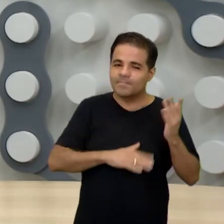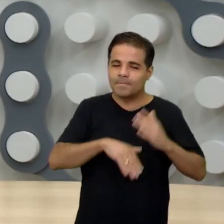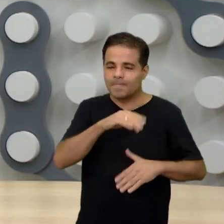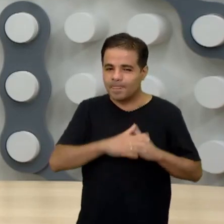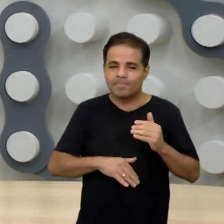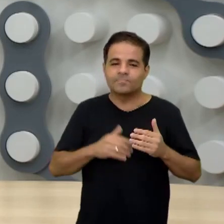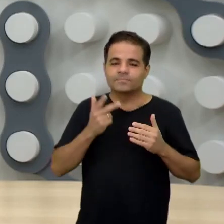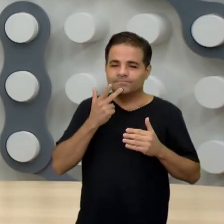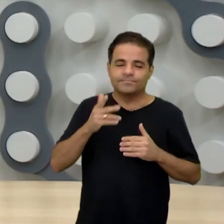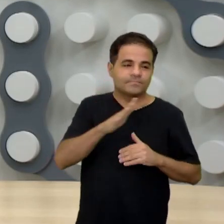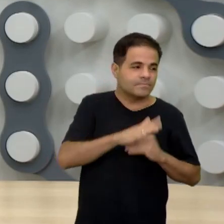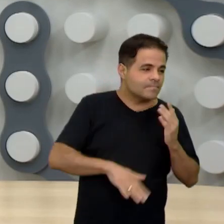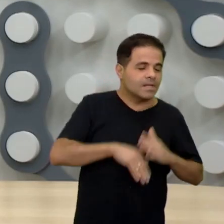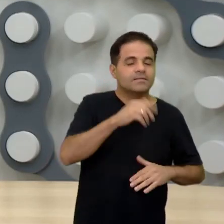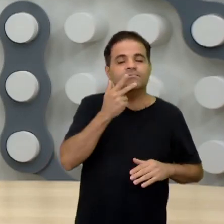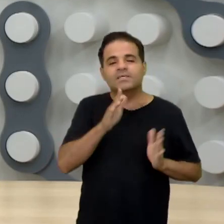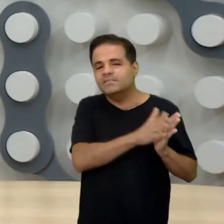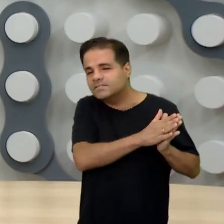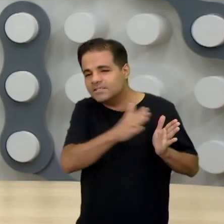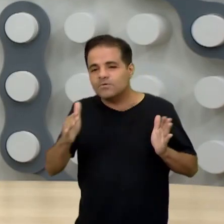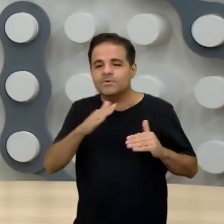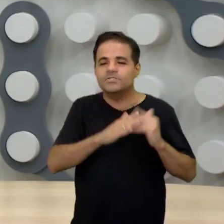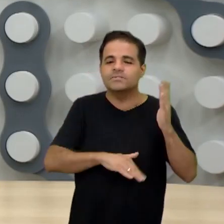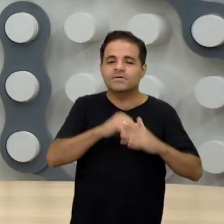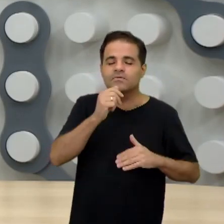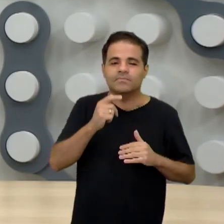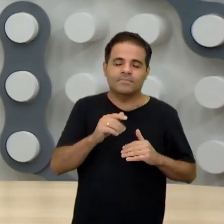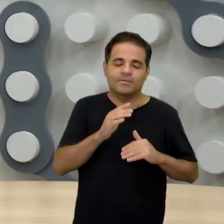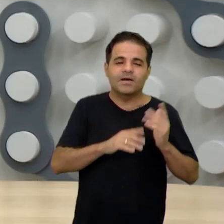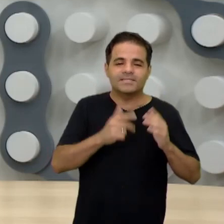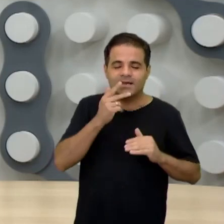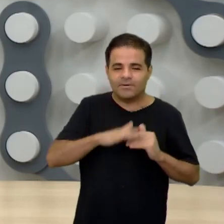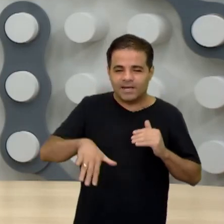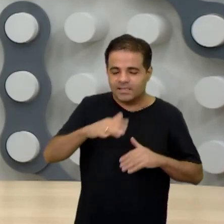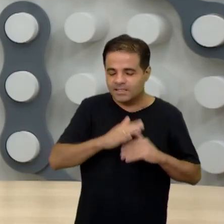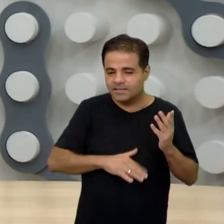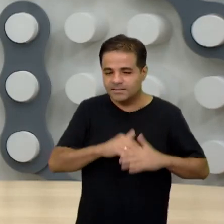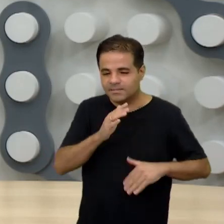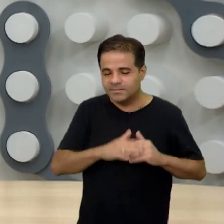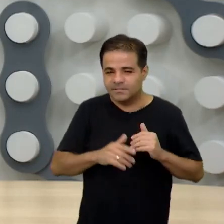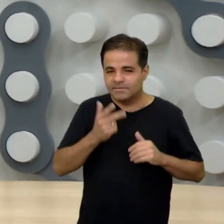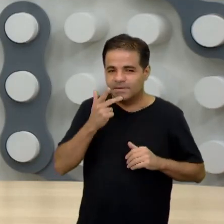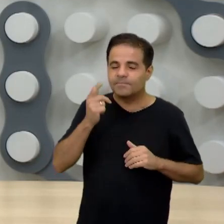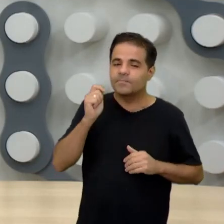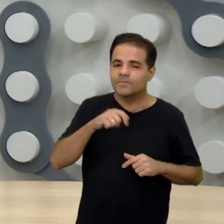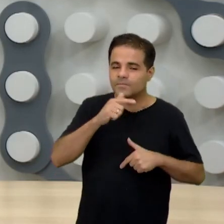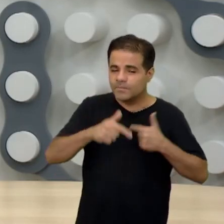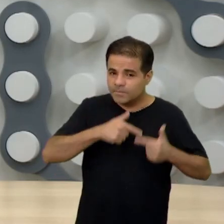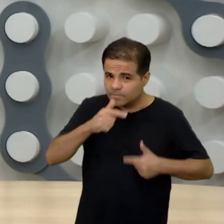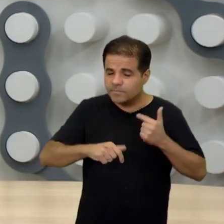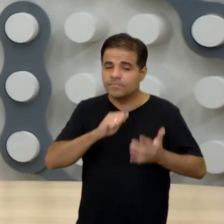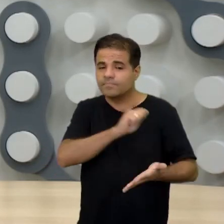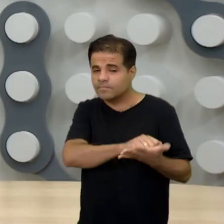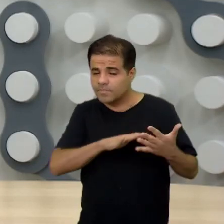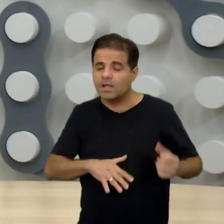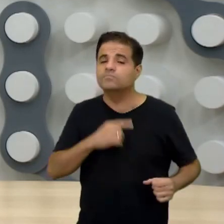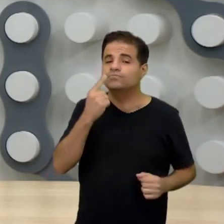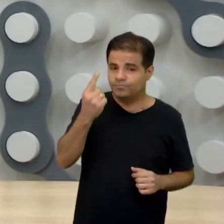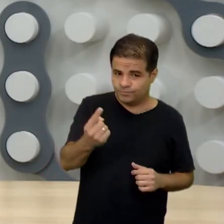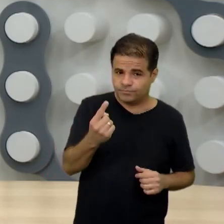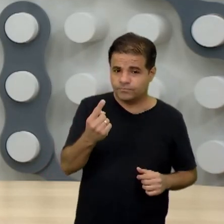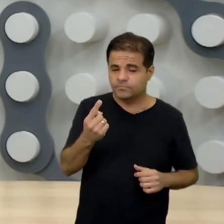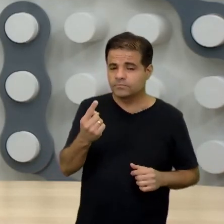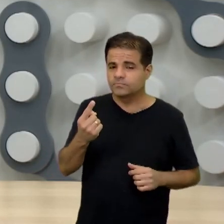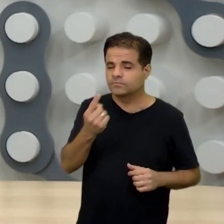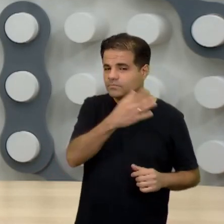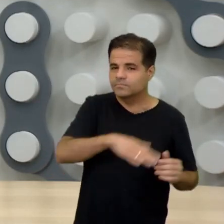desenvolvimento até chegar a parte final do seu curso e também quando a gente está falando das atividades, né? Como a gente está falando da atividade 1, quando chegar na parte